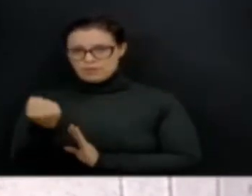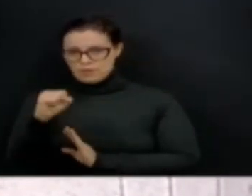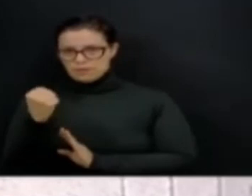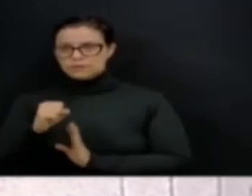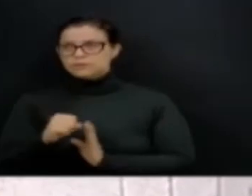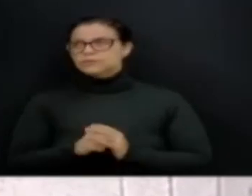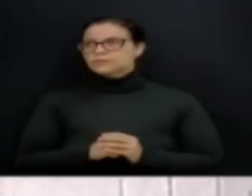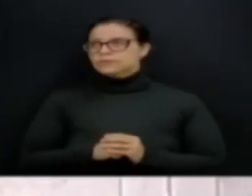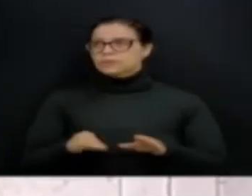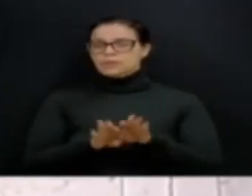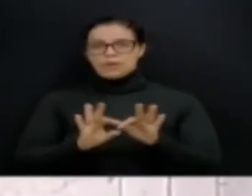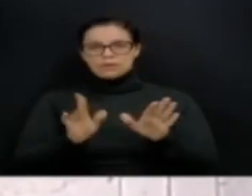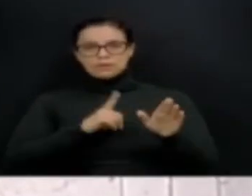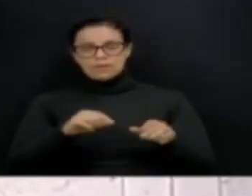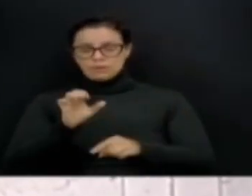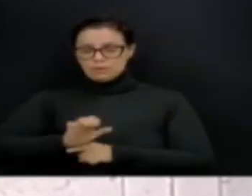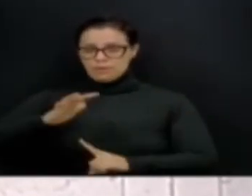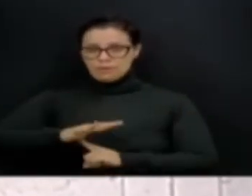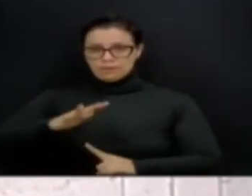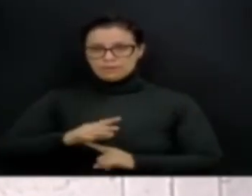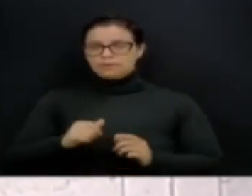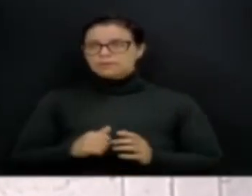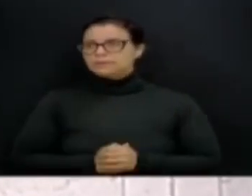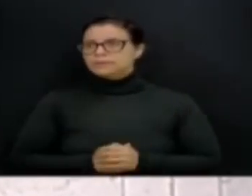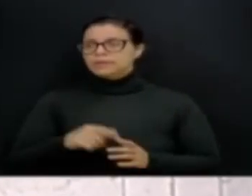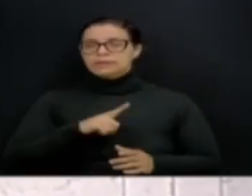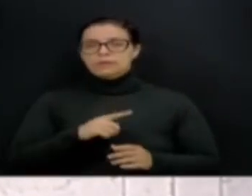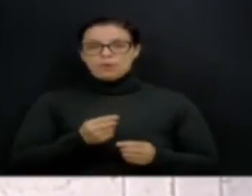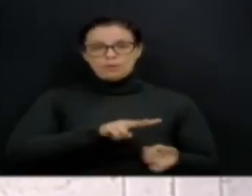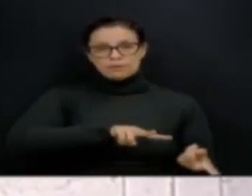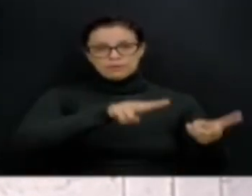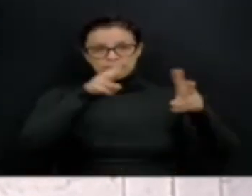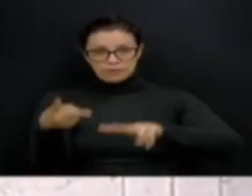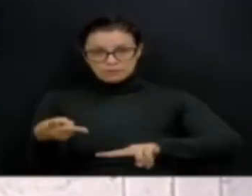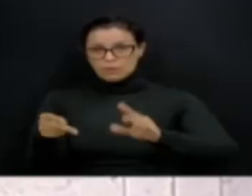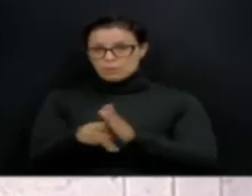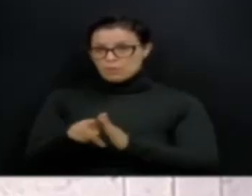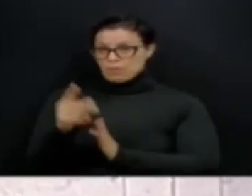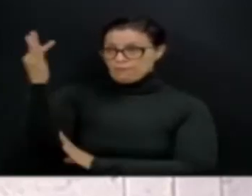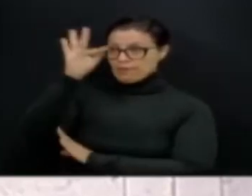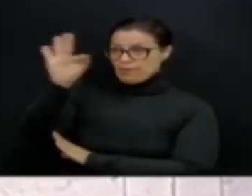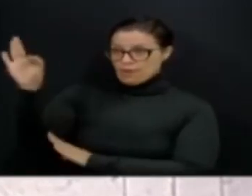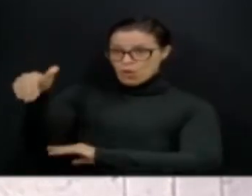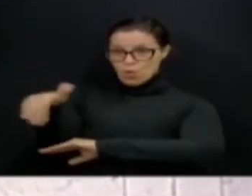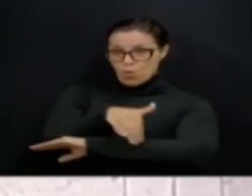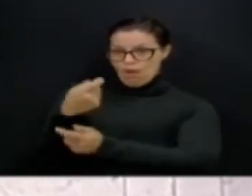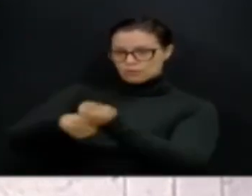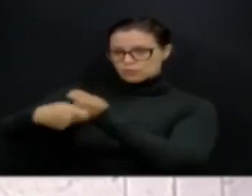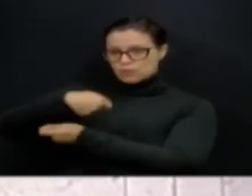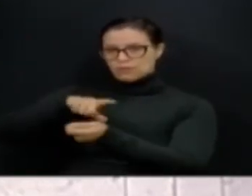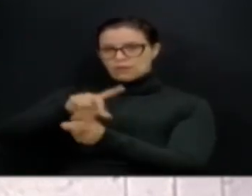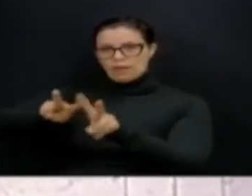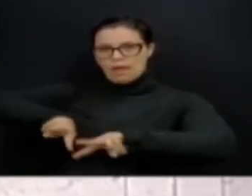20.668, que autoriza o Estado do Paraná a delegar para a iniciativa, para a União, a administração